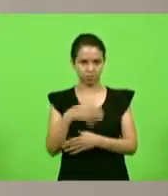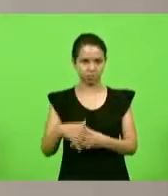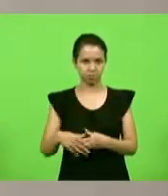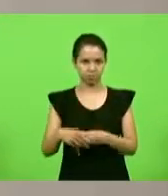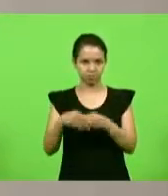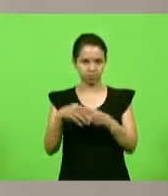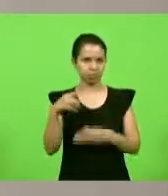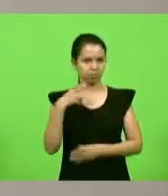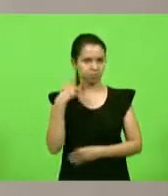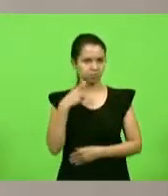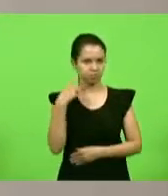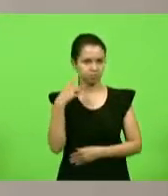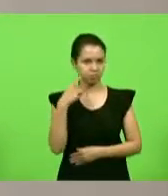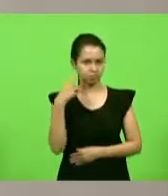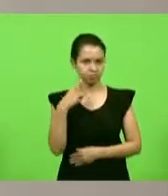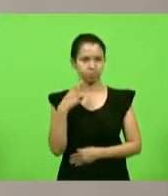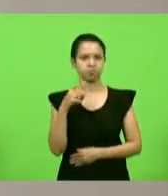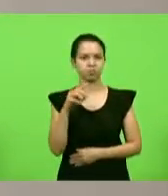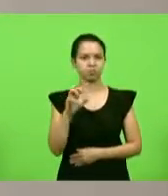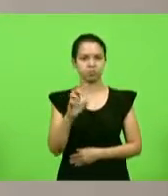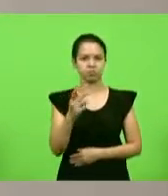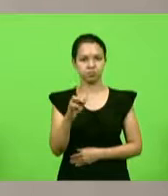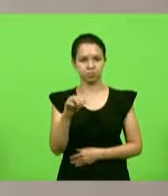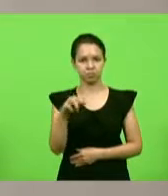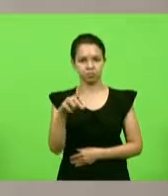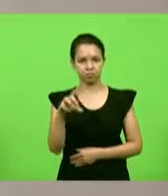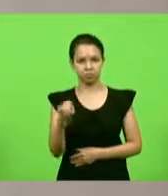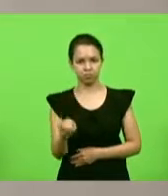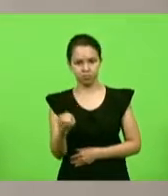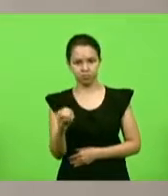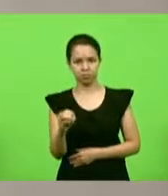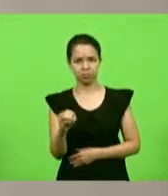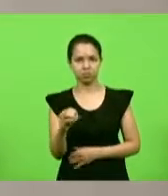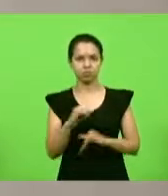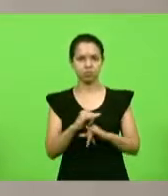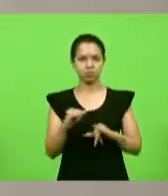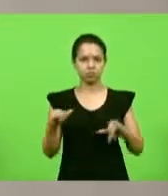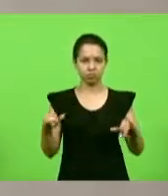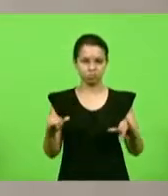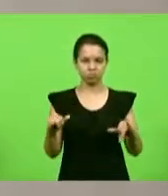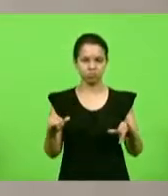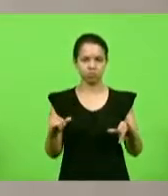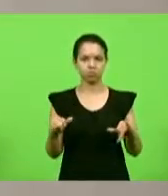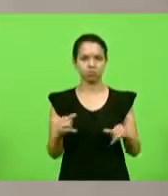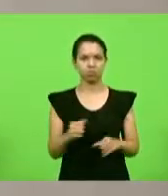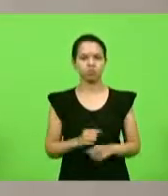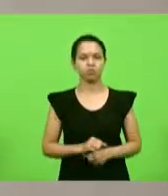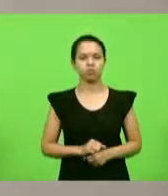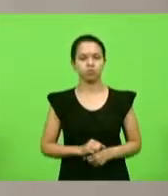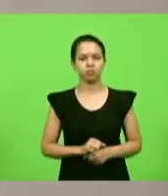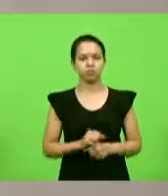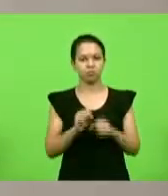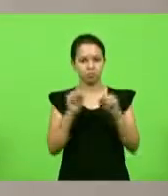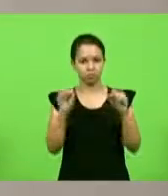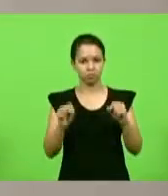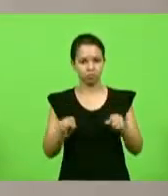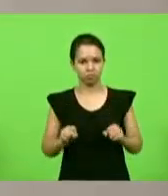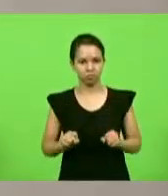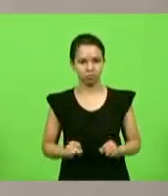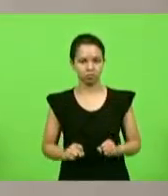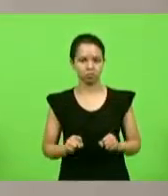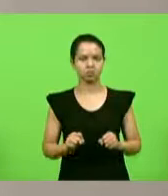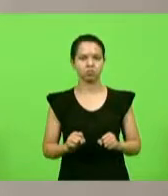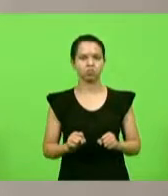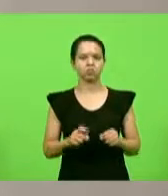Armando Luciano Carvalho Agostini pelo lançamento da obra Sistemas de Participação de Competência Legislativa em Matérias Ambientais do Brasil